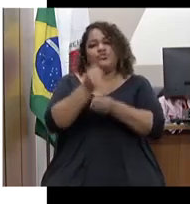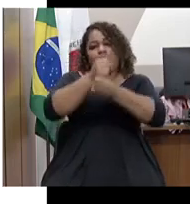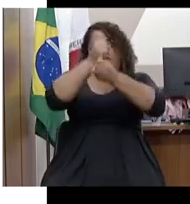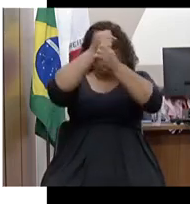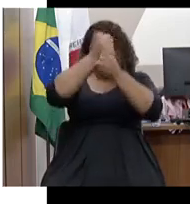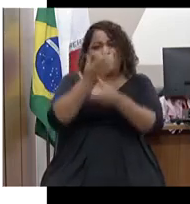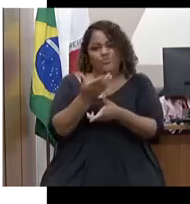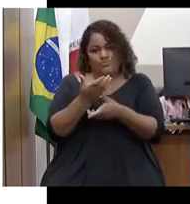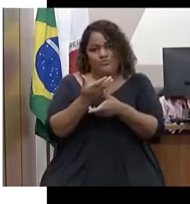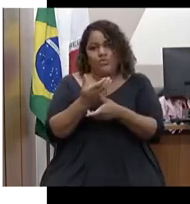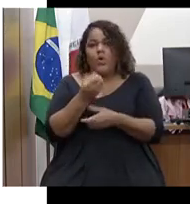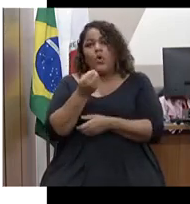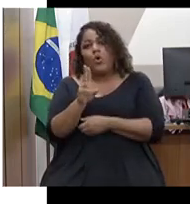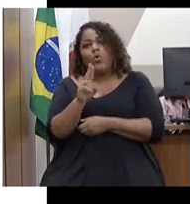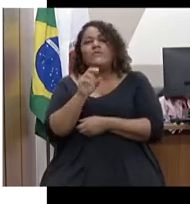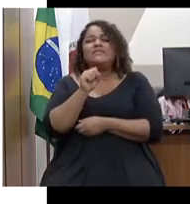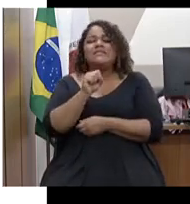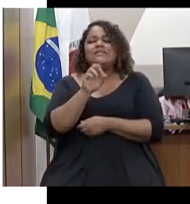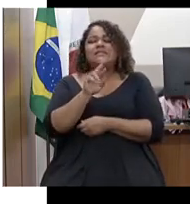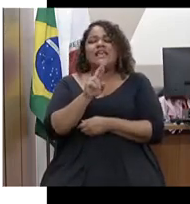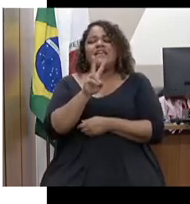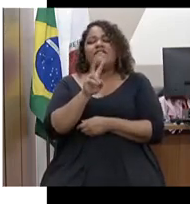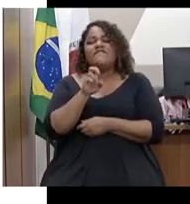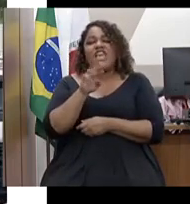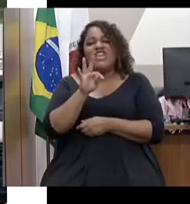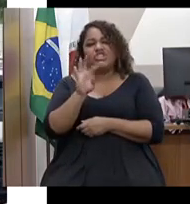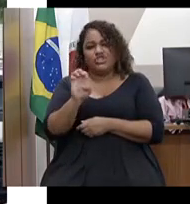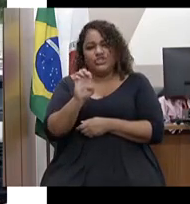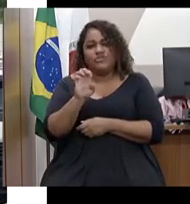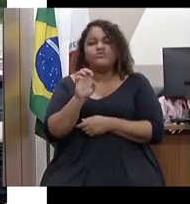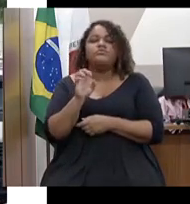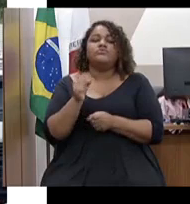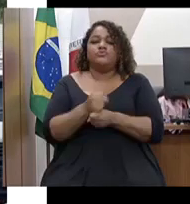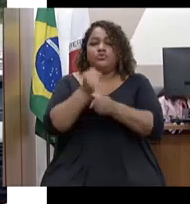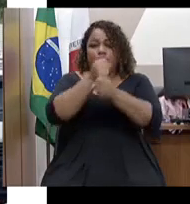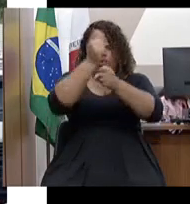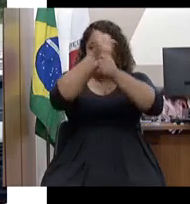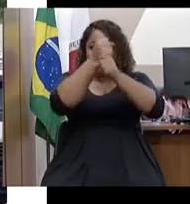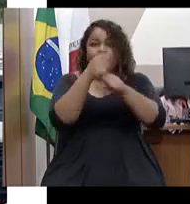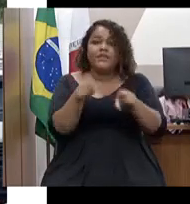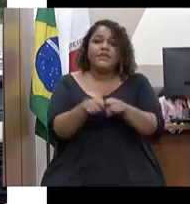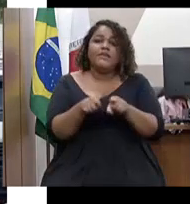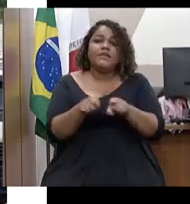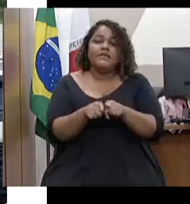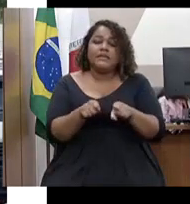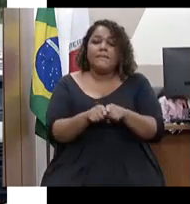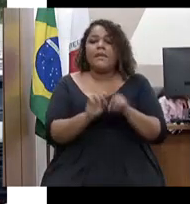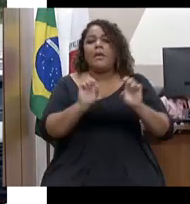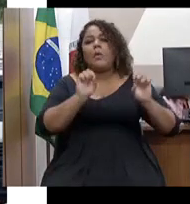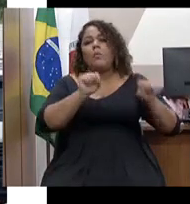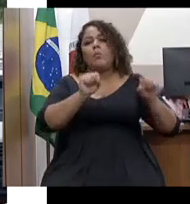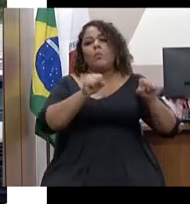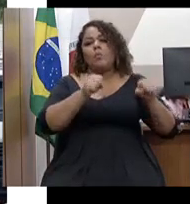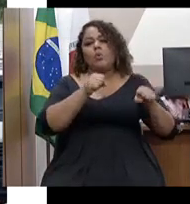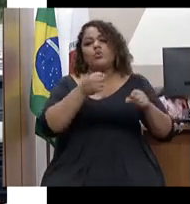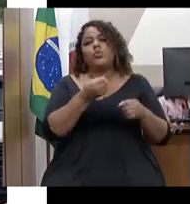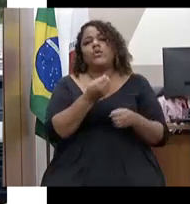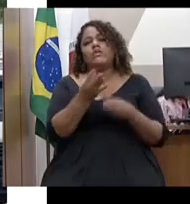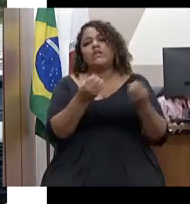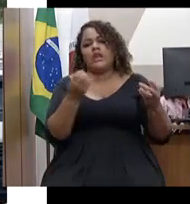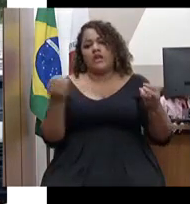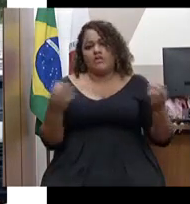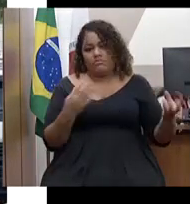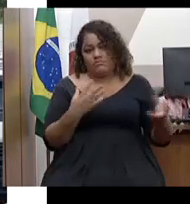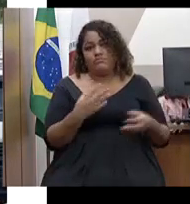evidentemente né o motoboy também né então quando você vê um motorista cochilando no volante ou